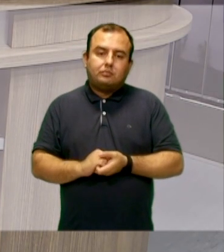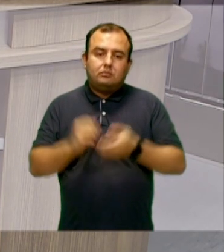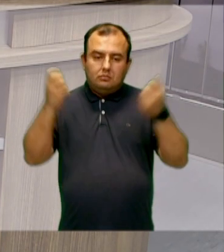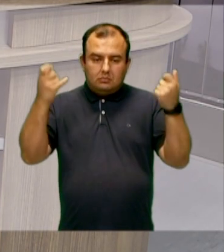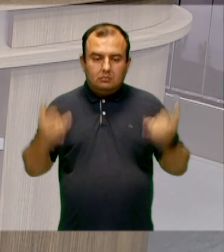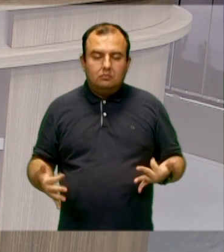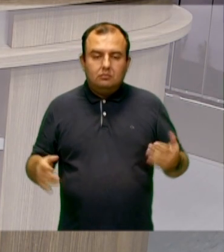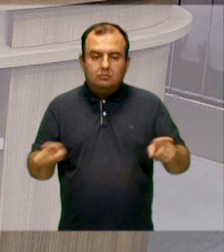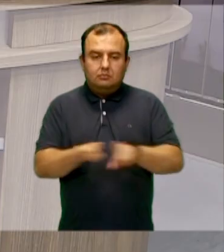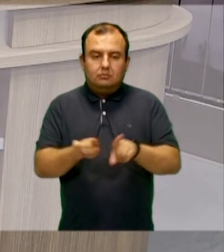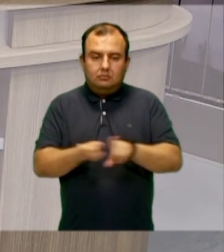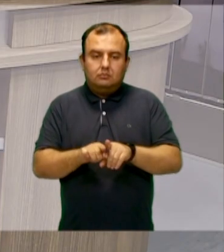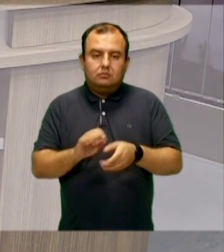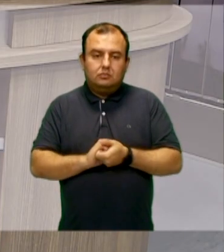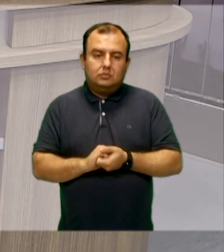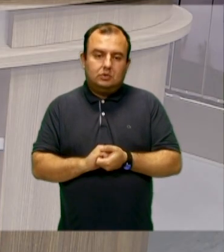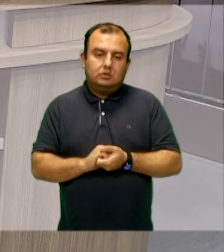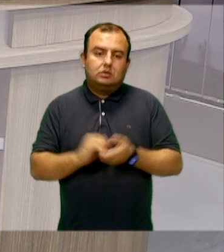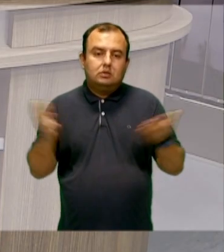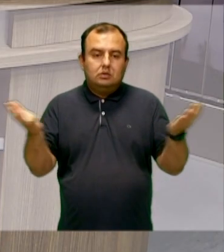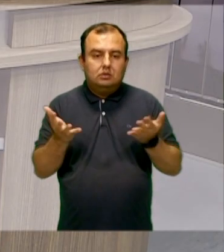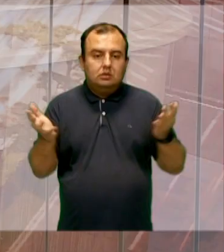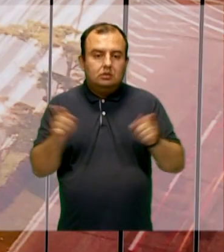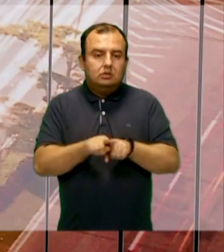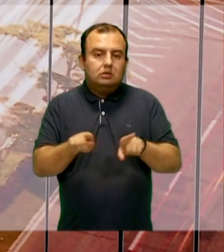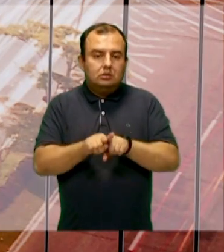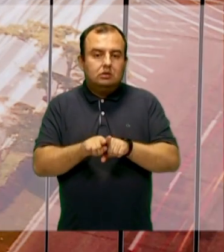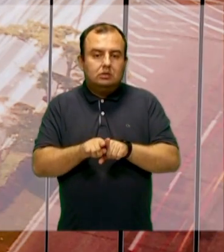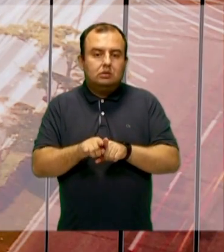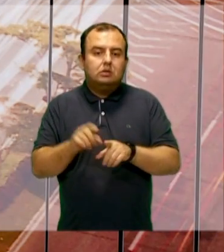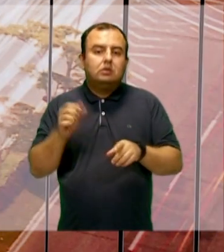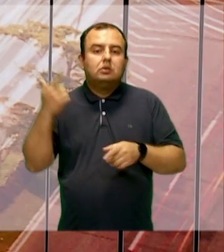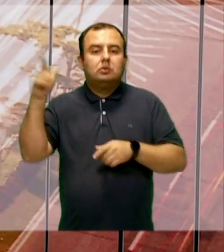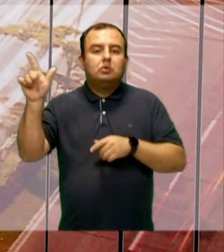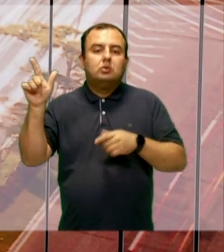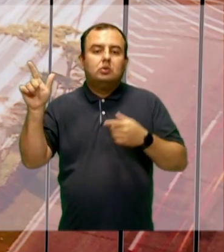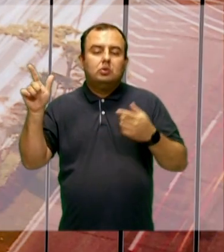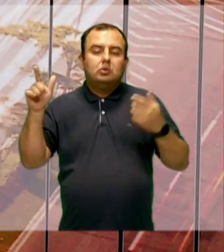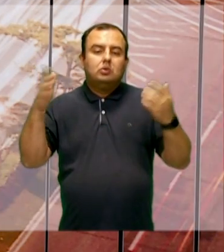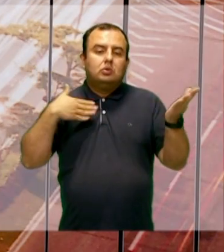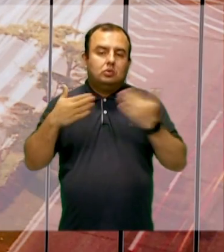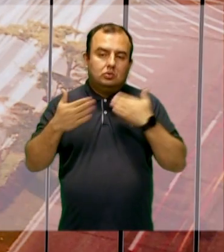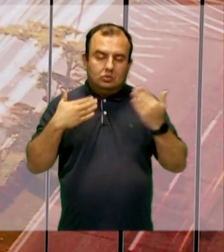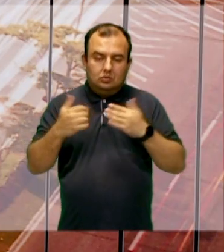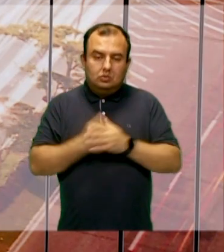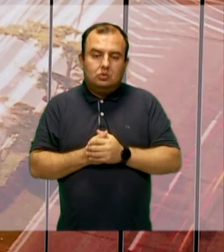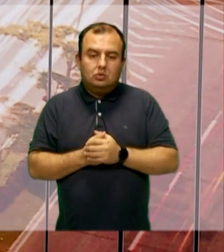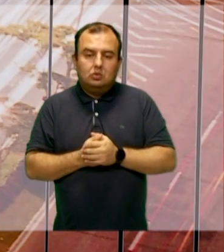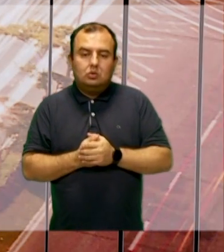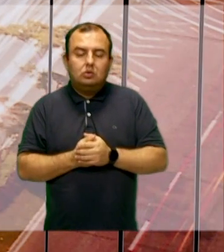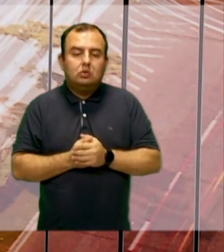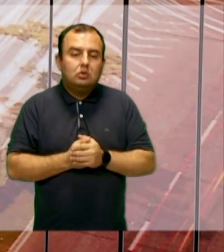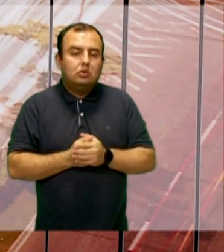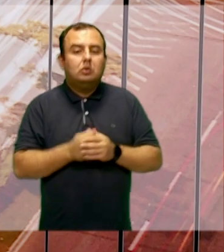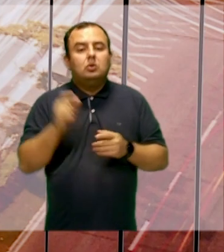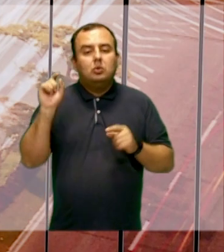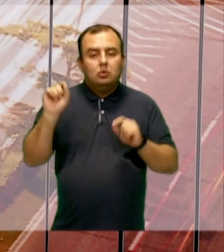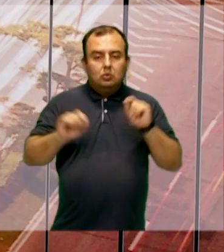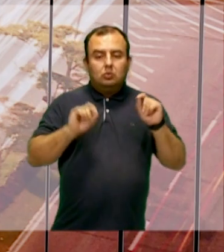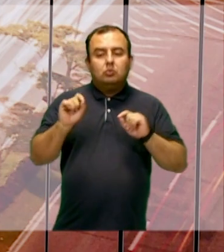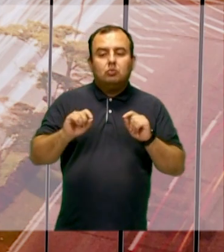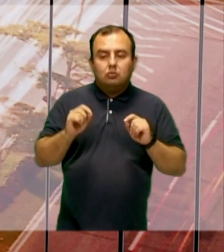de colocar, Jefferson. E agora eu acho que já dá para a gente entrar em outro ponto. Um item até que